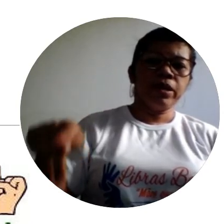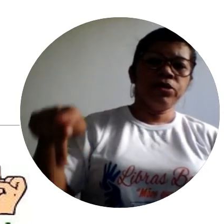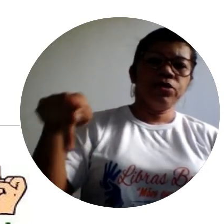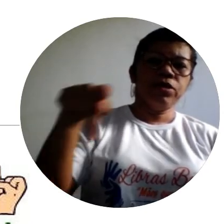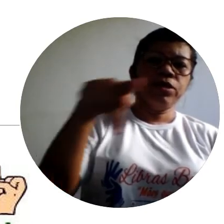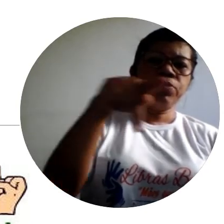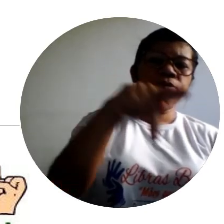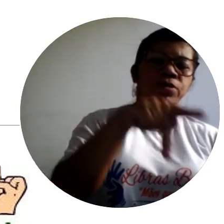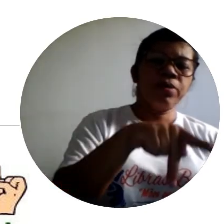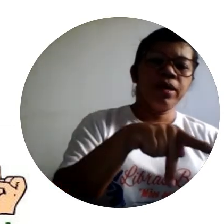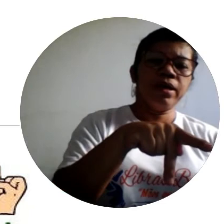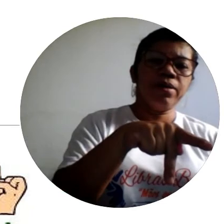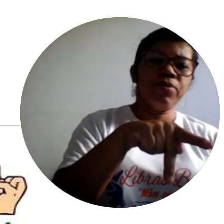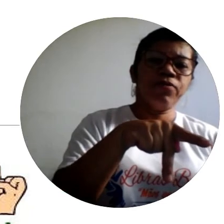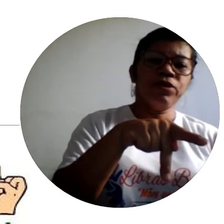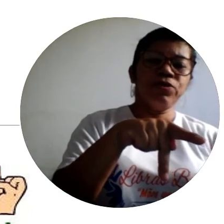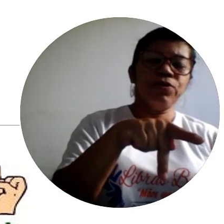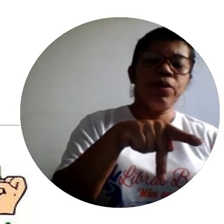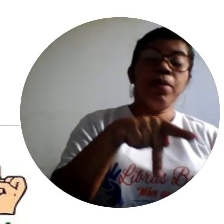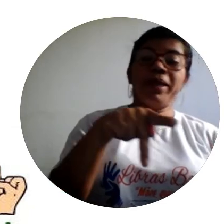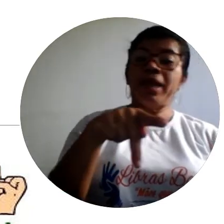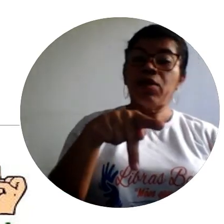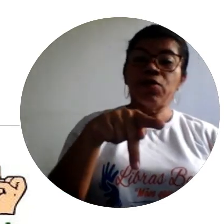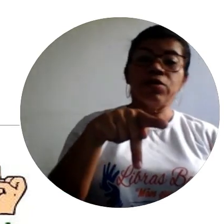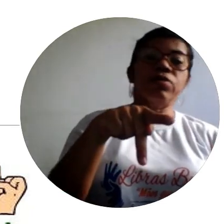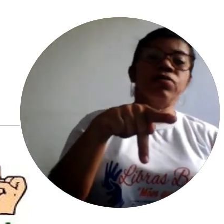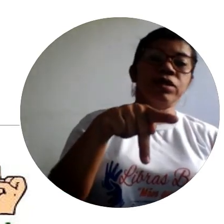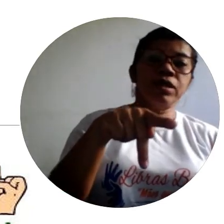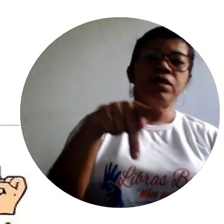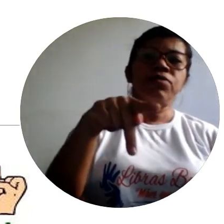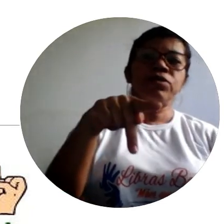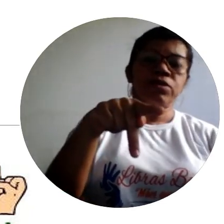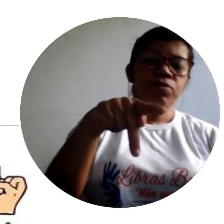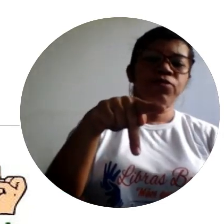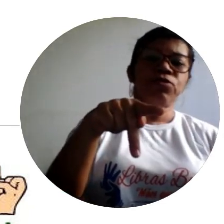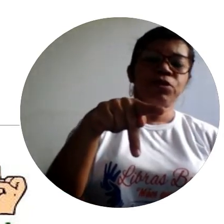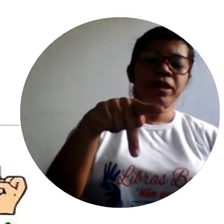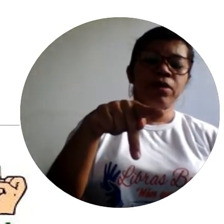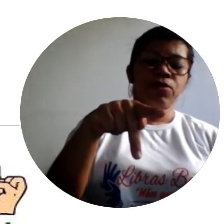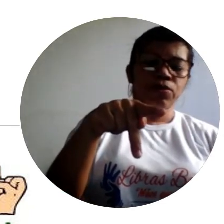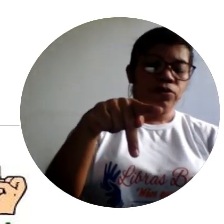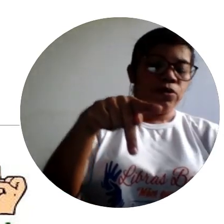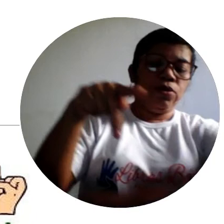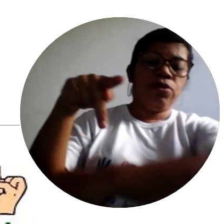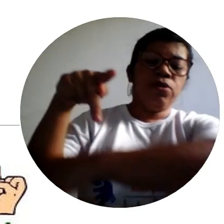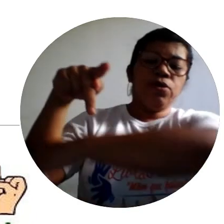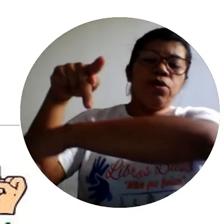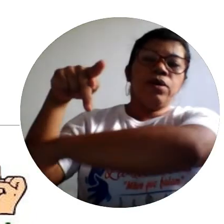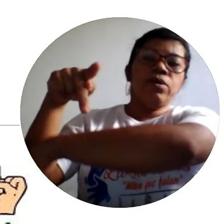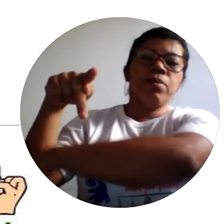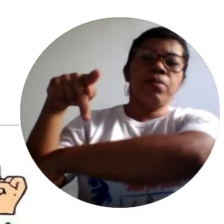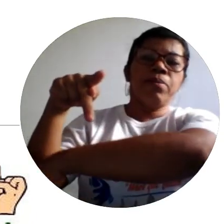para baixo e dá um pulinho para cá. Professor. Pedagogo, vocês, futuros pedagogos,